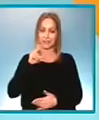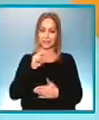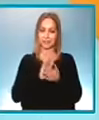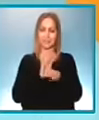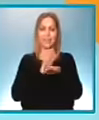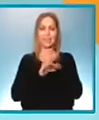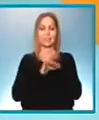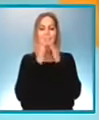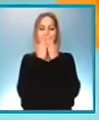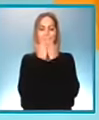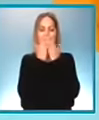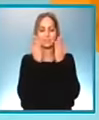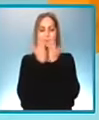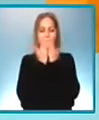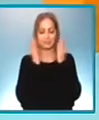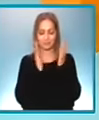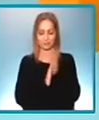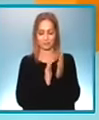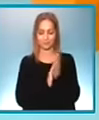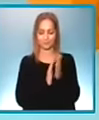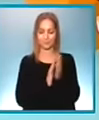Tão querido, beijinho.